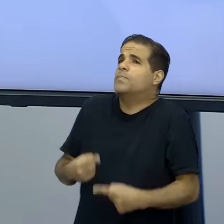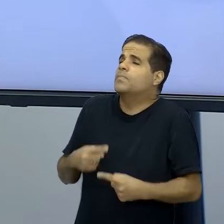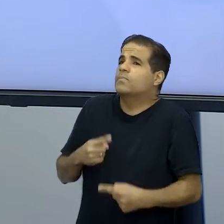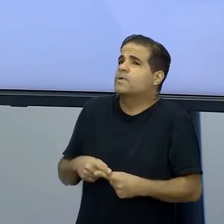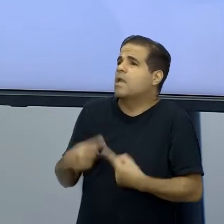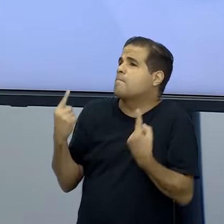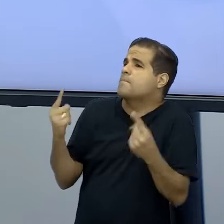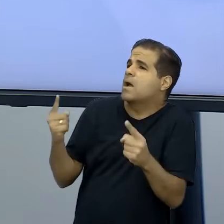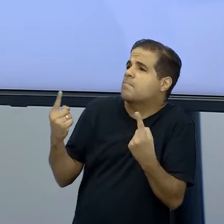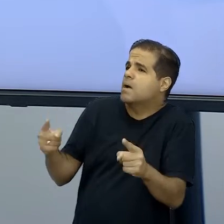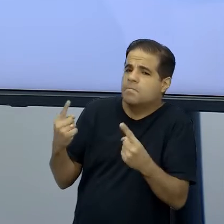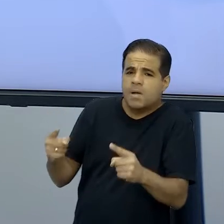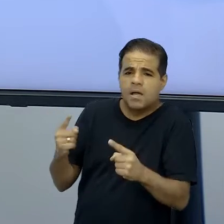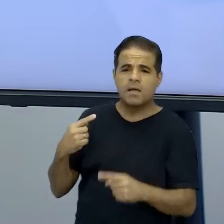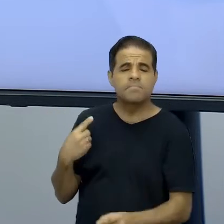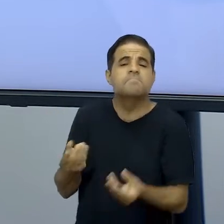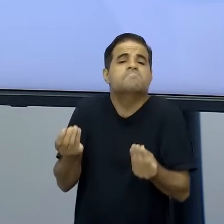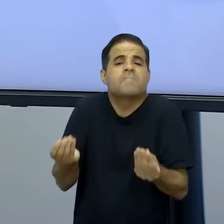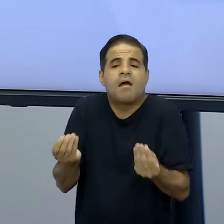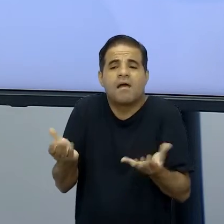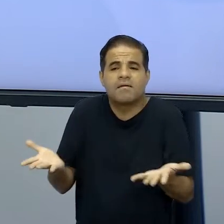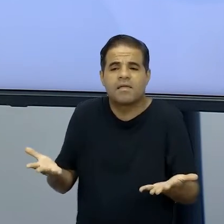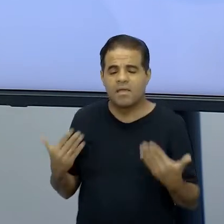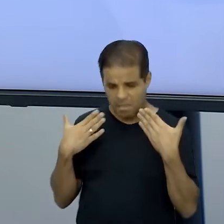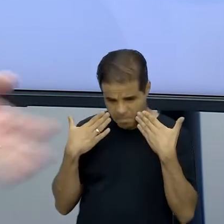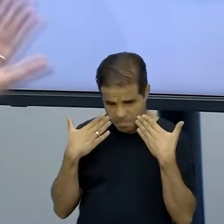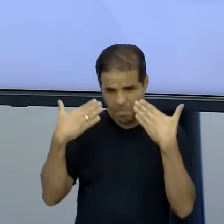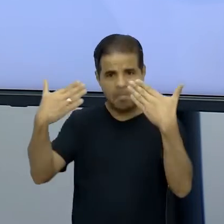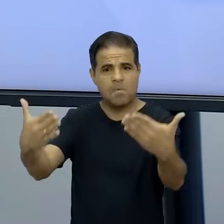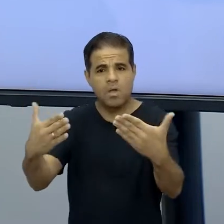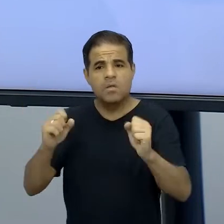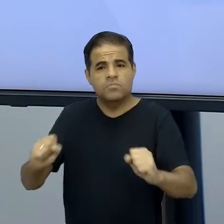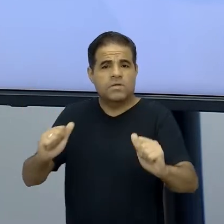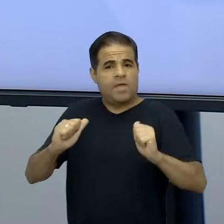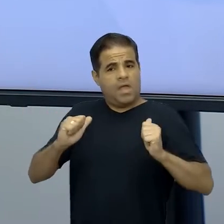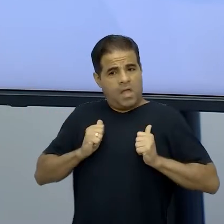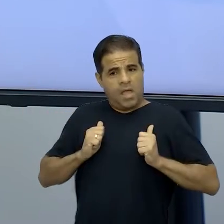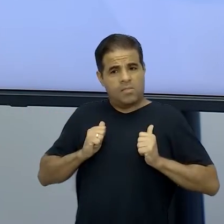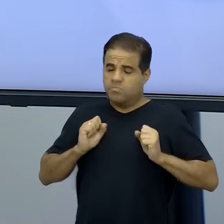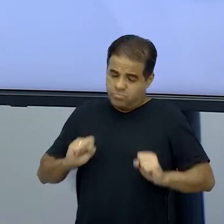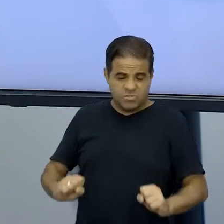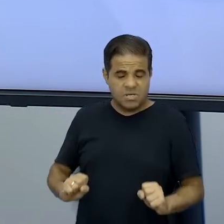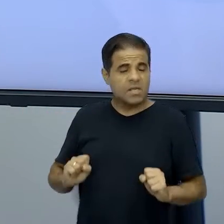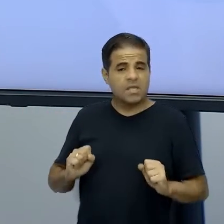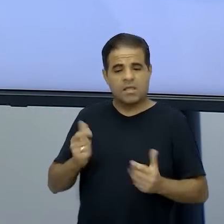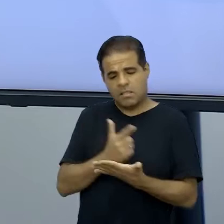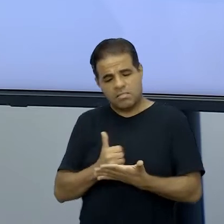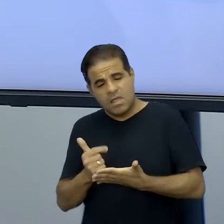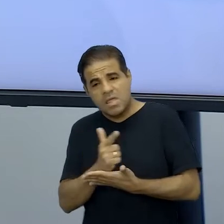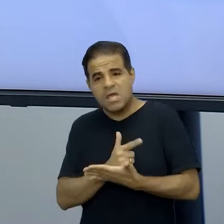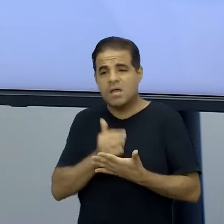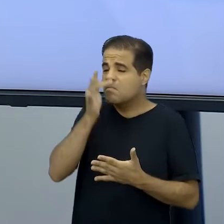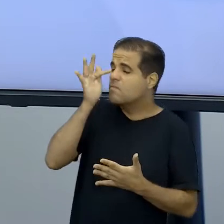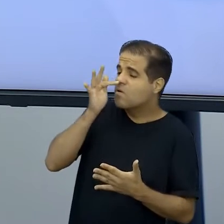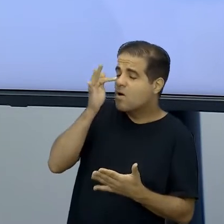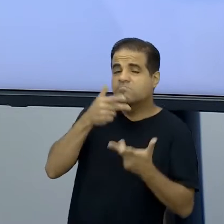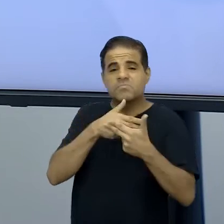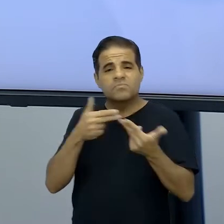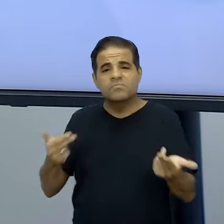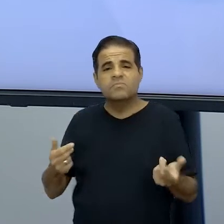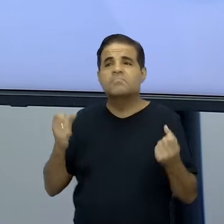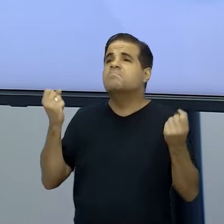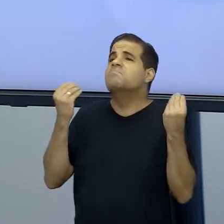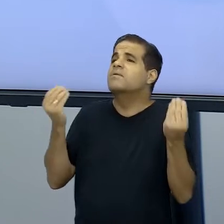essas provocações, né, por que o artista, ele poderia ficar ali quietinho na dele, desenhando uma florzinha, né, a gente fala assim, ai, para